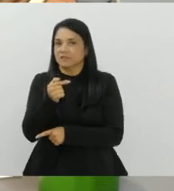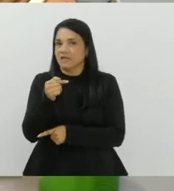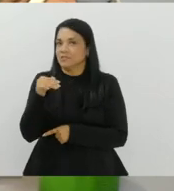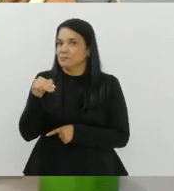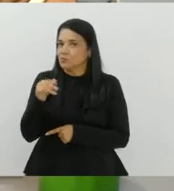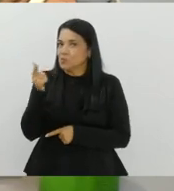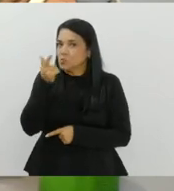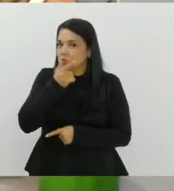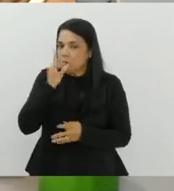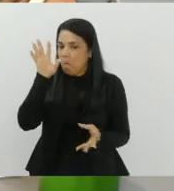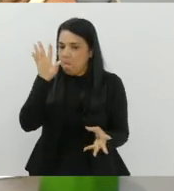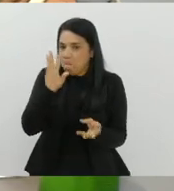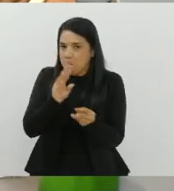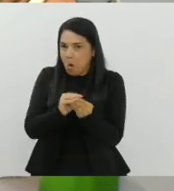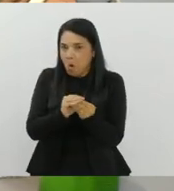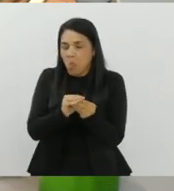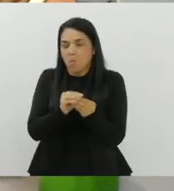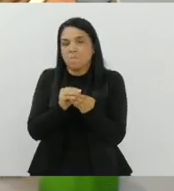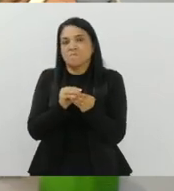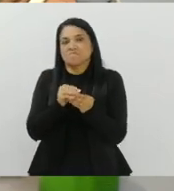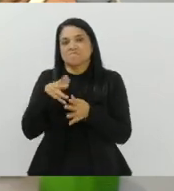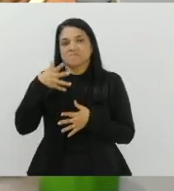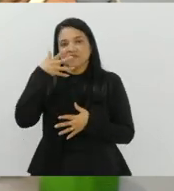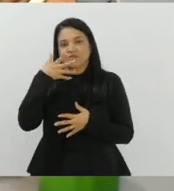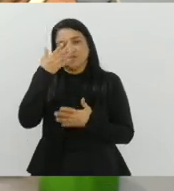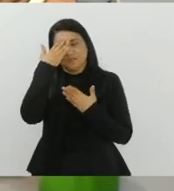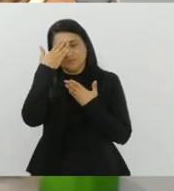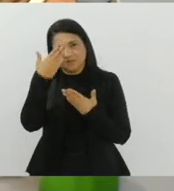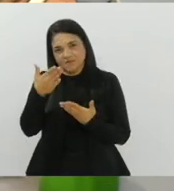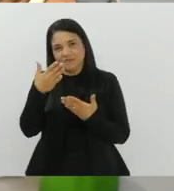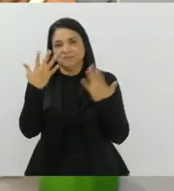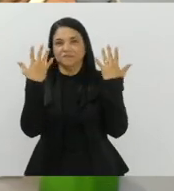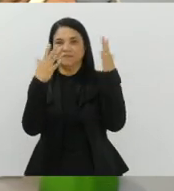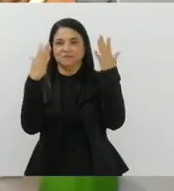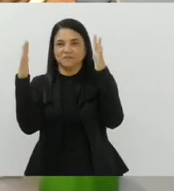tenha conseguido falar, que é bem rapidinho. Obrigada a todos.